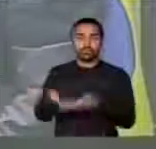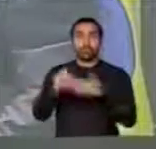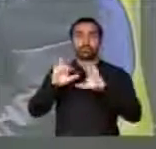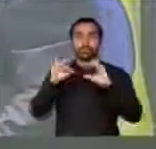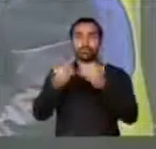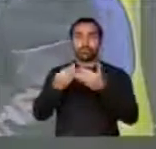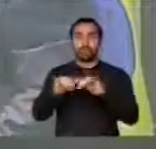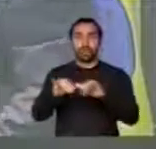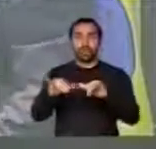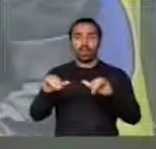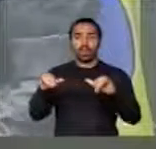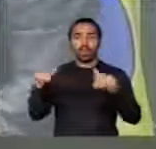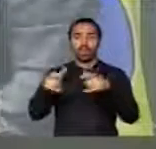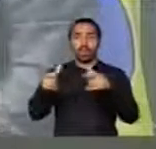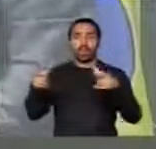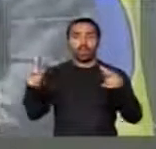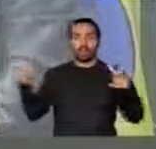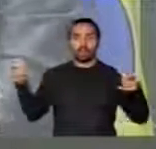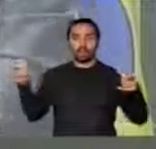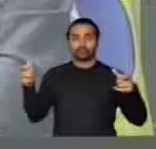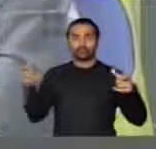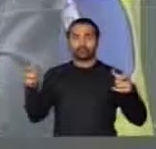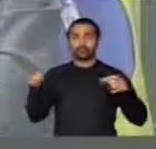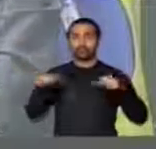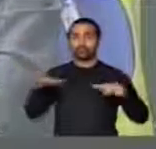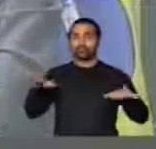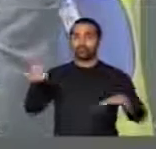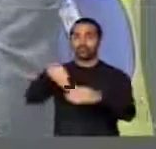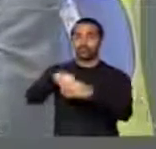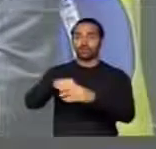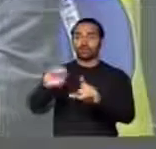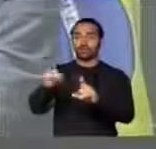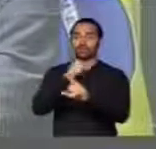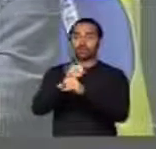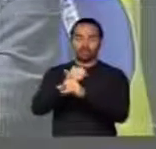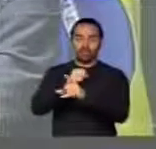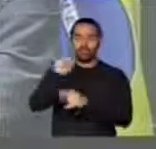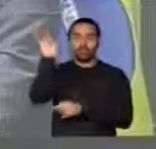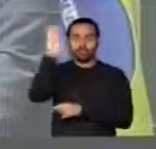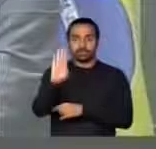se enraizou na agenda social brasileira.